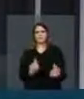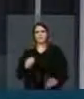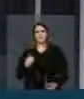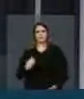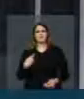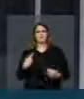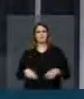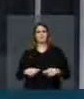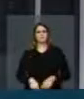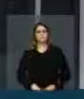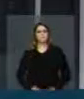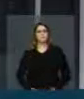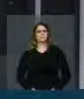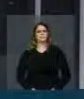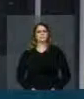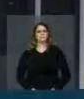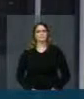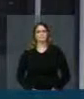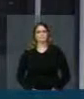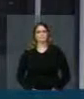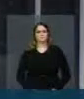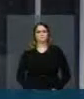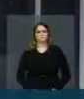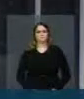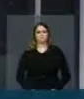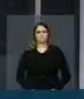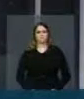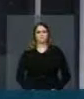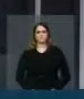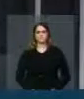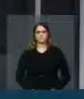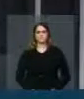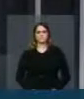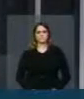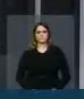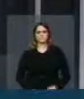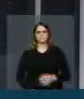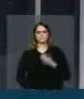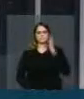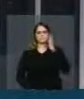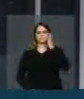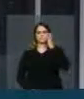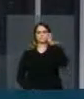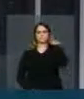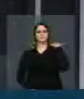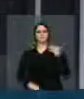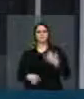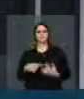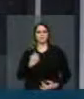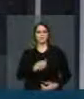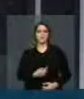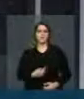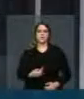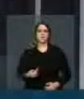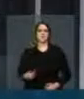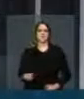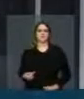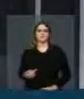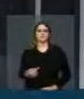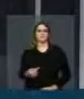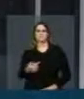Os índios também são. E aí parece que nós estamos aí fazendo aquela coisa, aquele